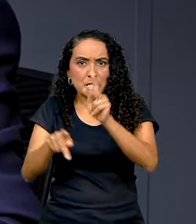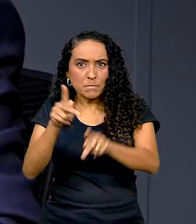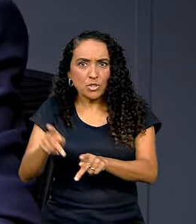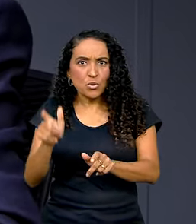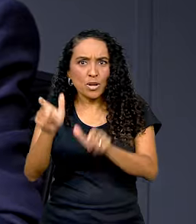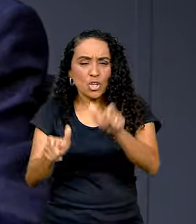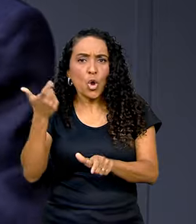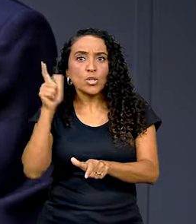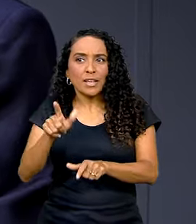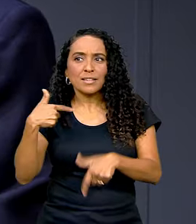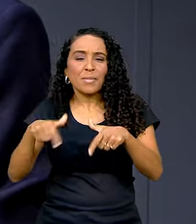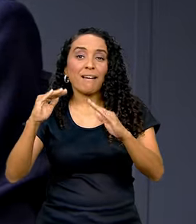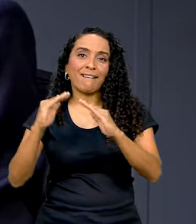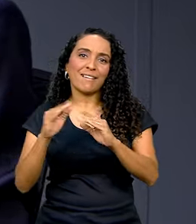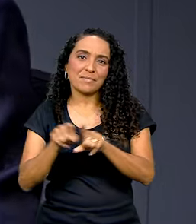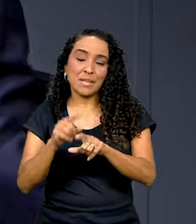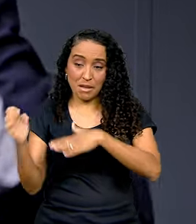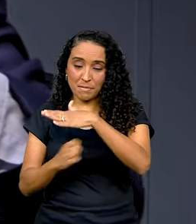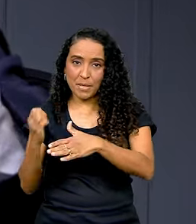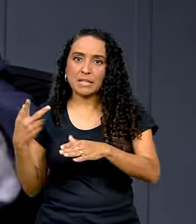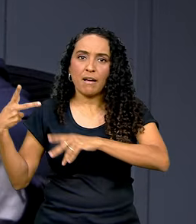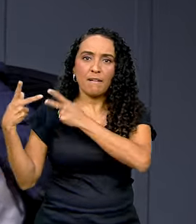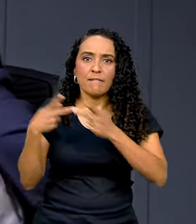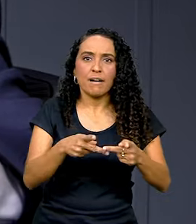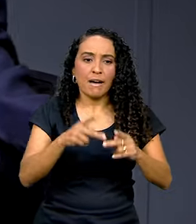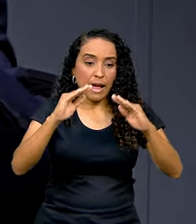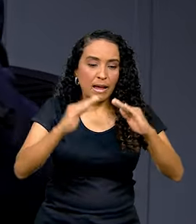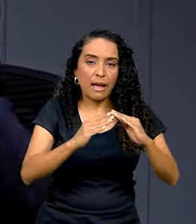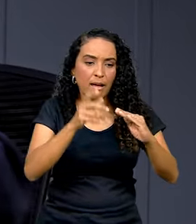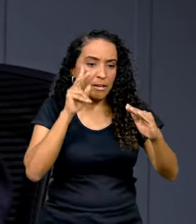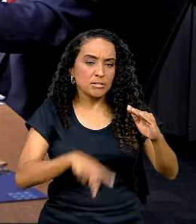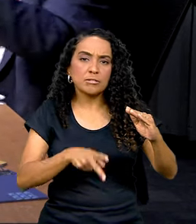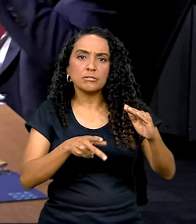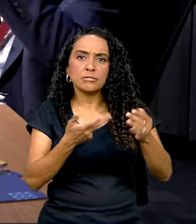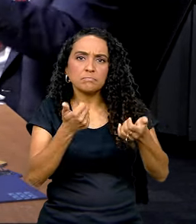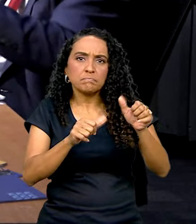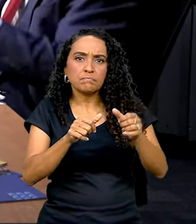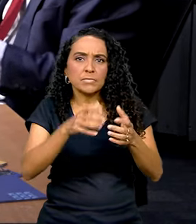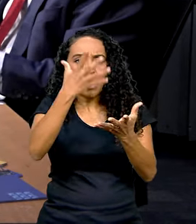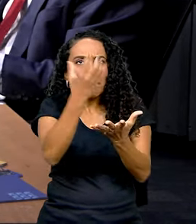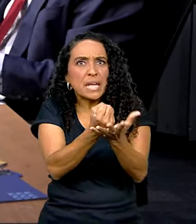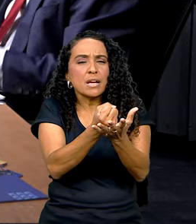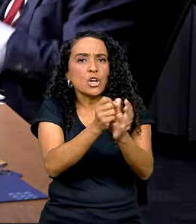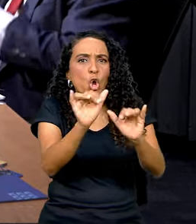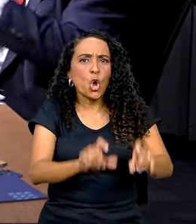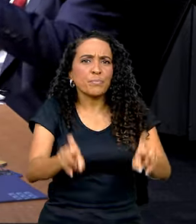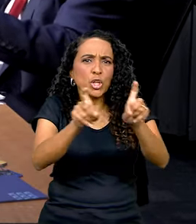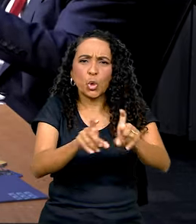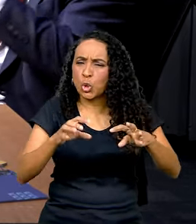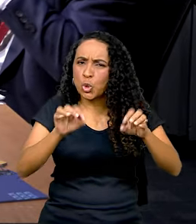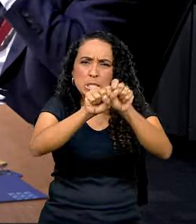pessoas conseguem trabalhar em casa a empresa vai lá na casa eh ali eh instala eh